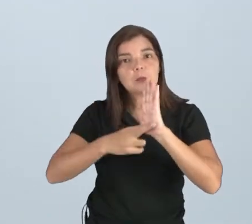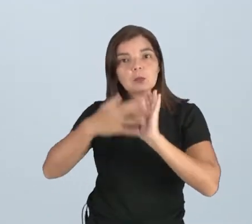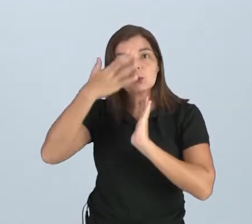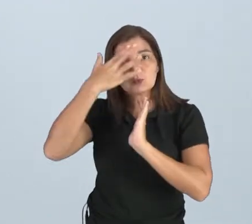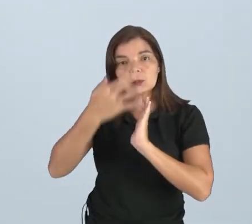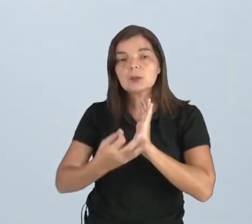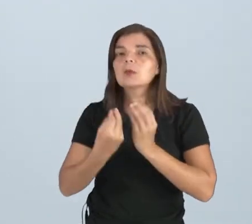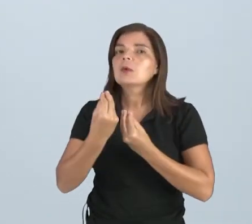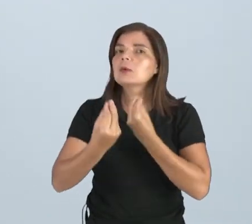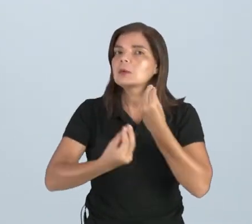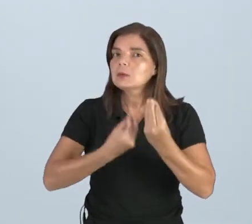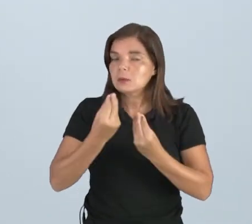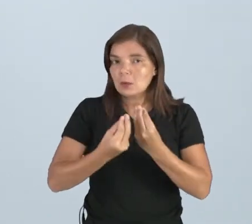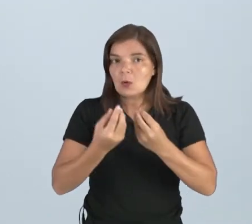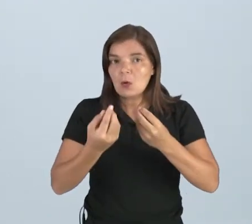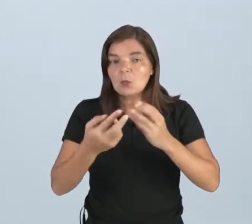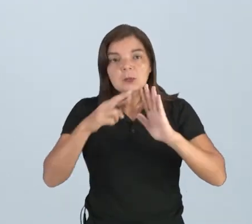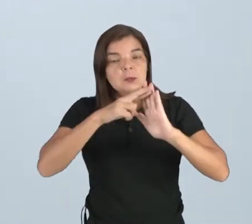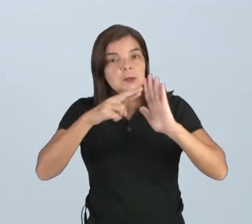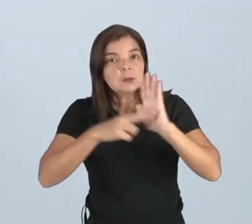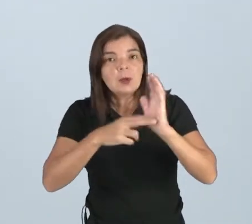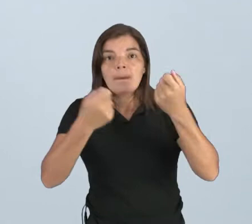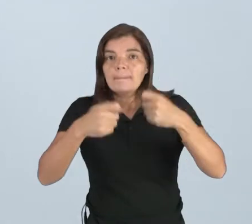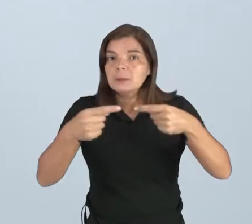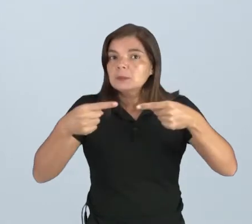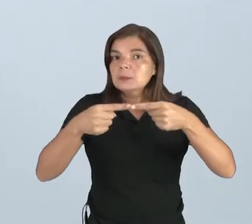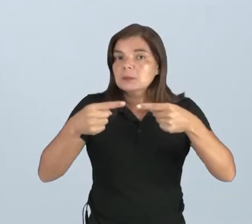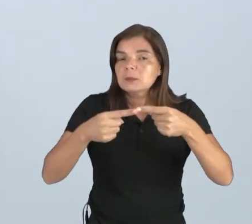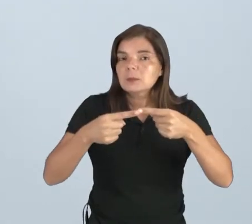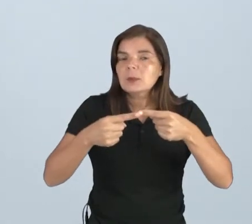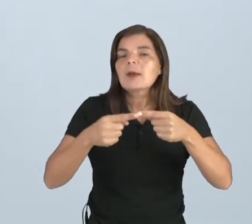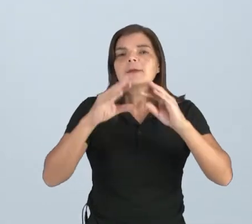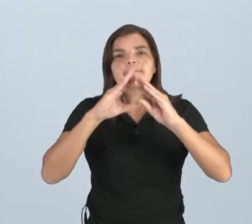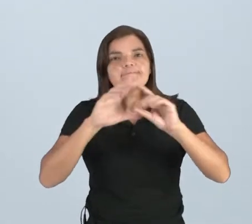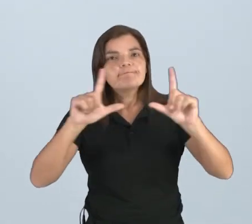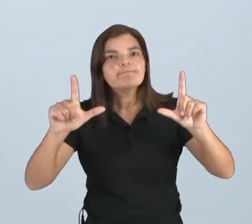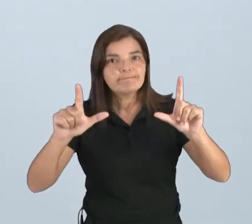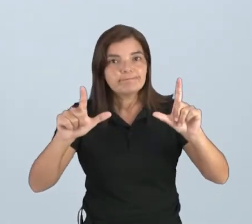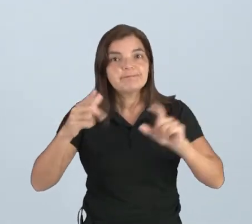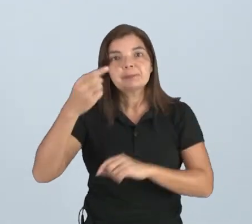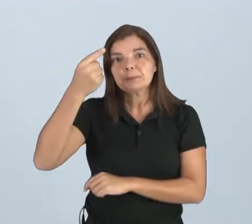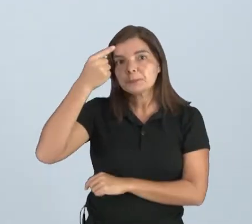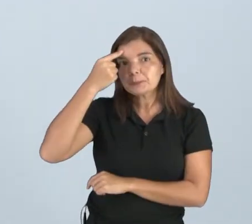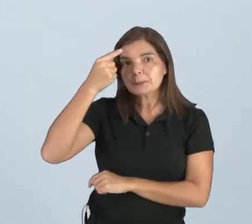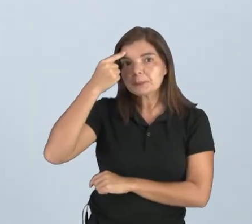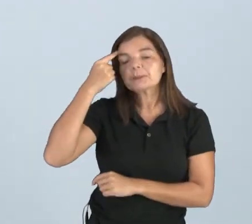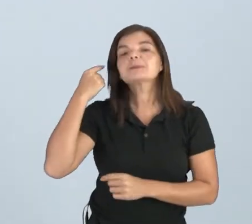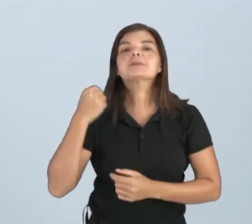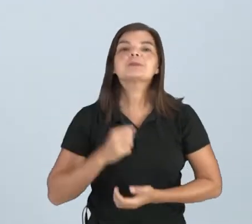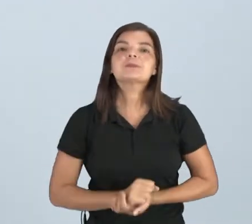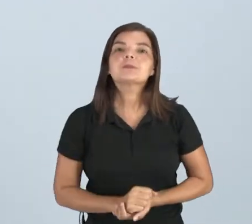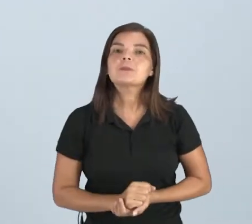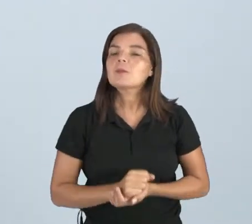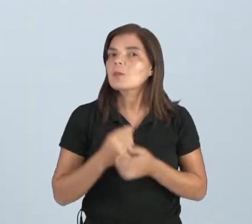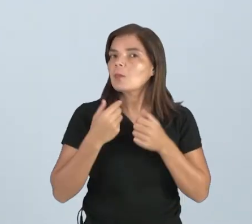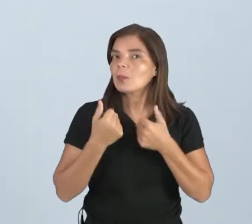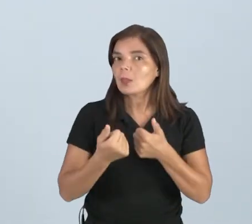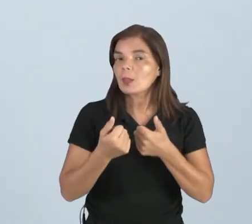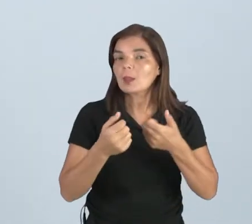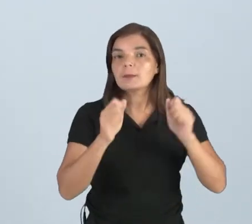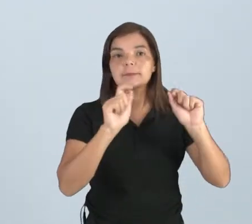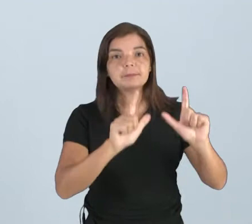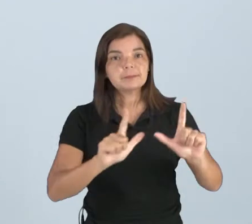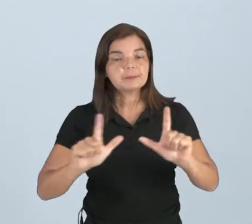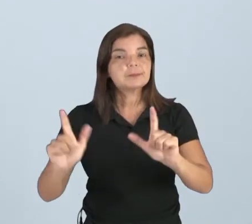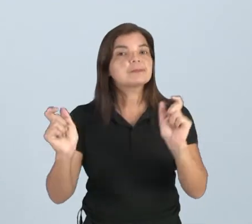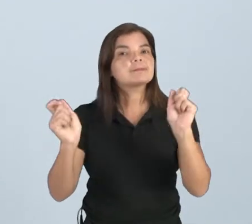como as regras devem ser aplicadas, isso vai ficando cada vez mais claro no nosso raciocínio, tá bom? E é assim que eu trouxe para que a